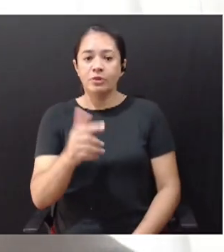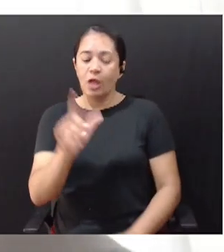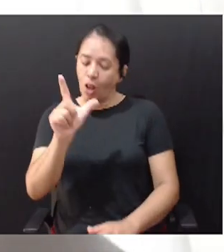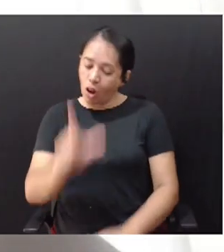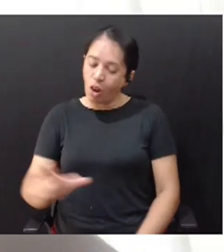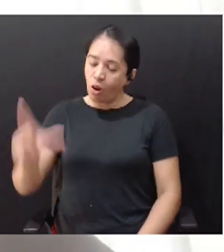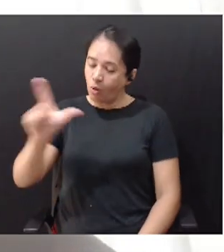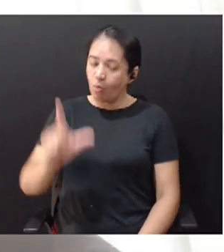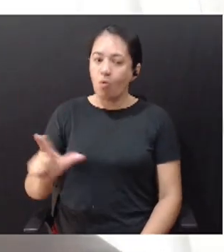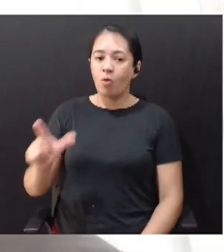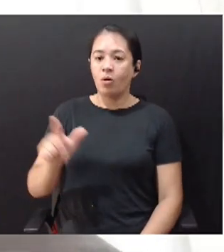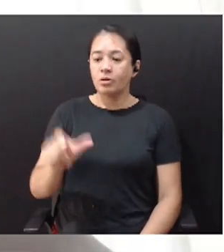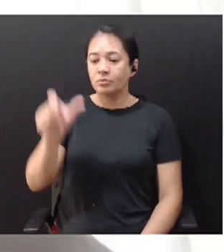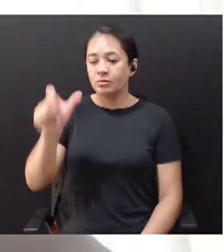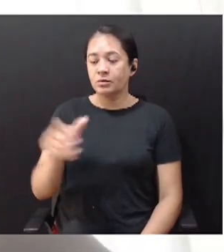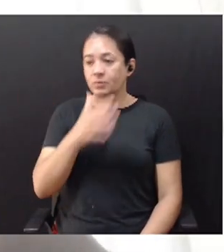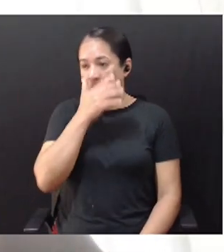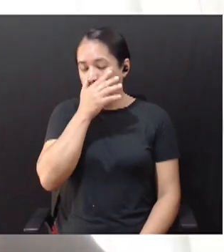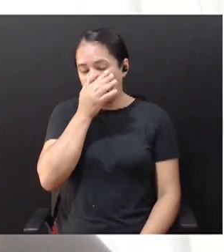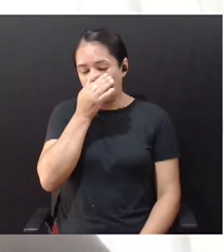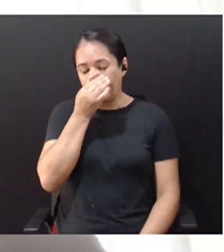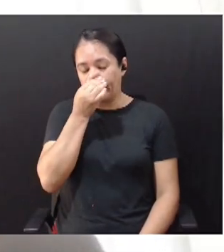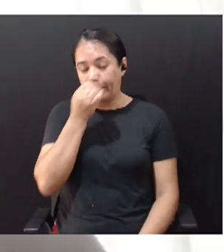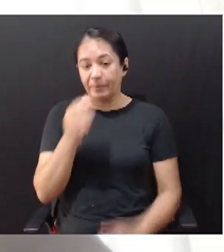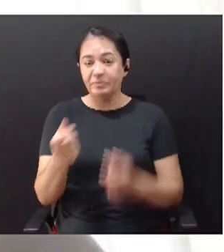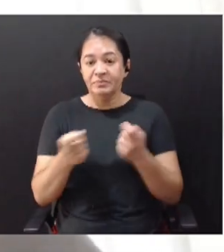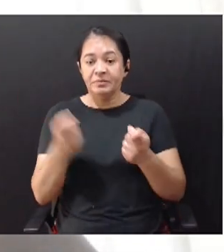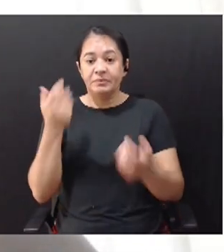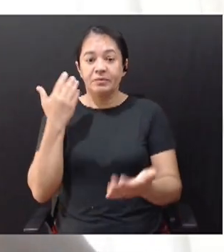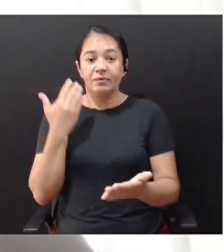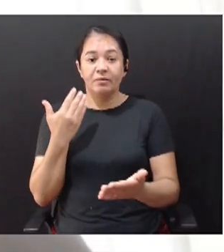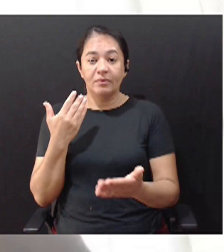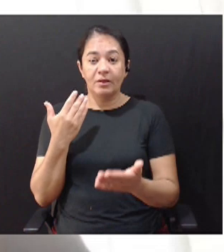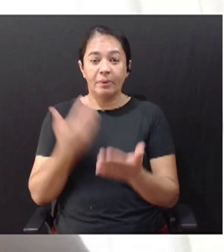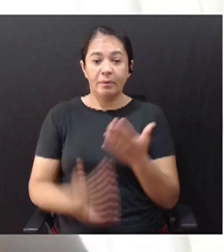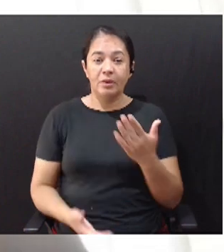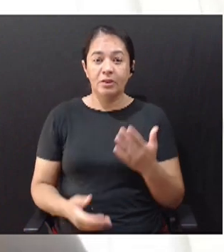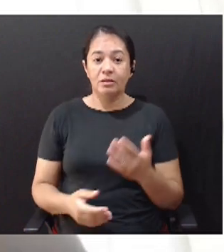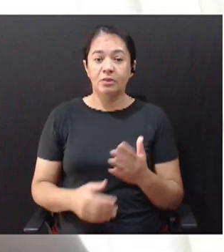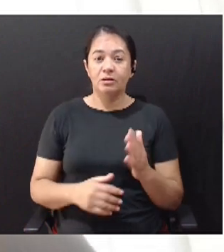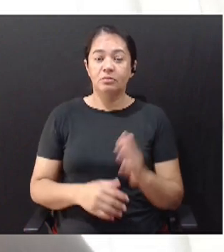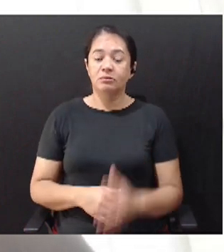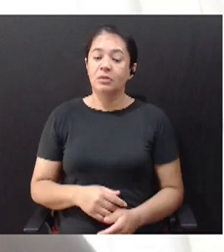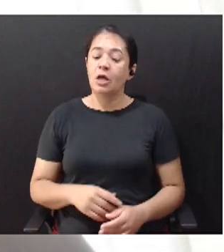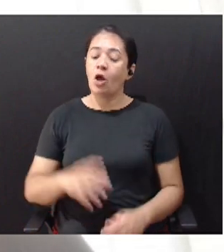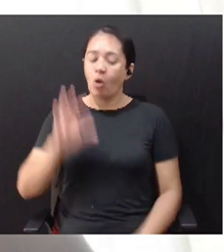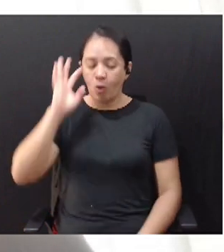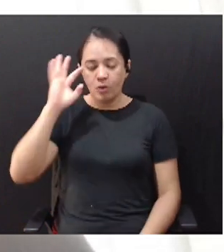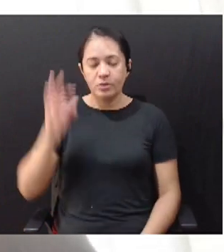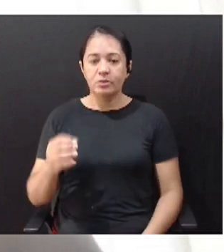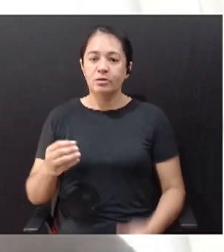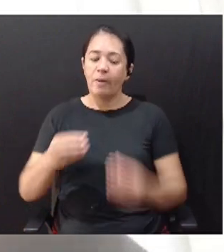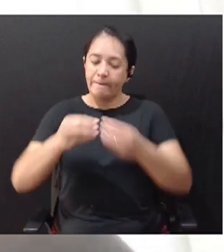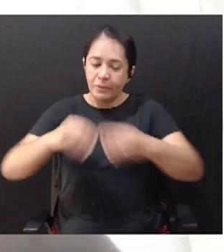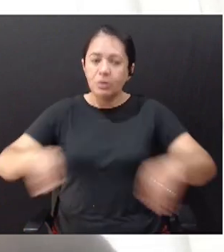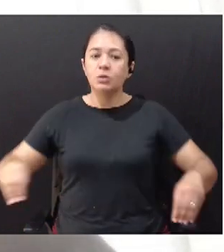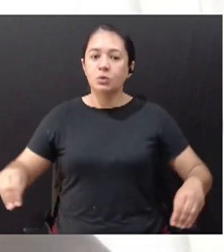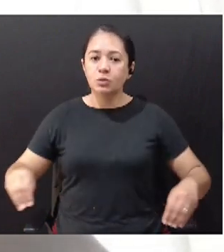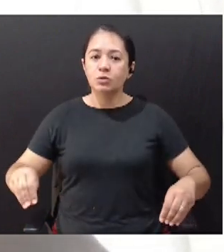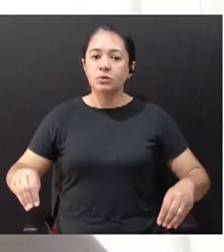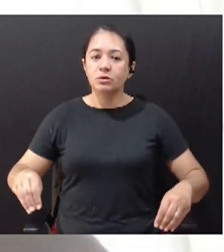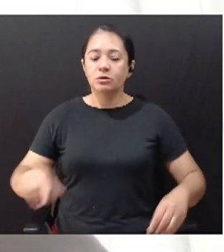essa descompensação, esse exagero, com toda certeza vai comprometer a semana. A pessoa